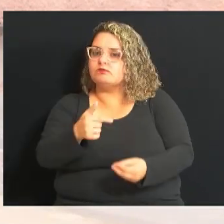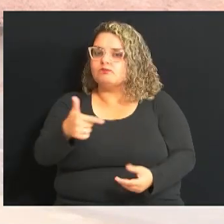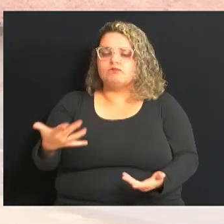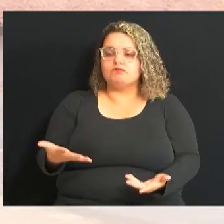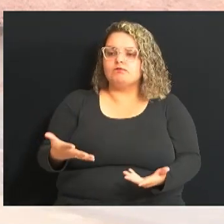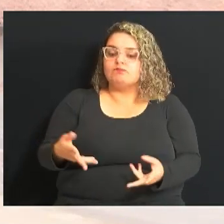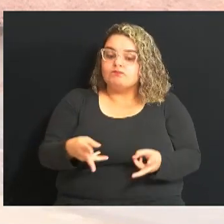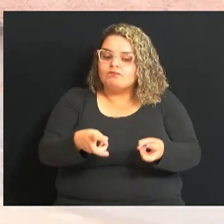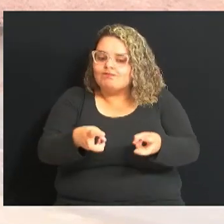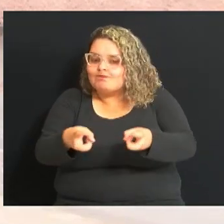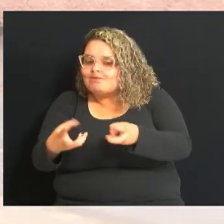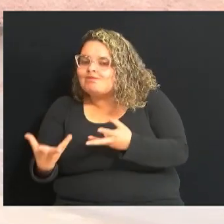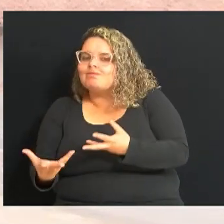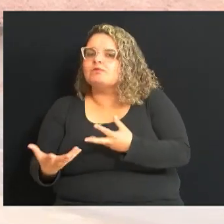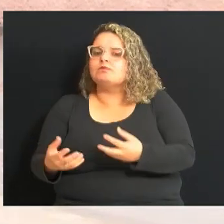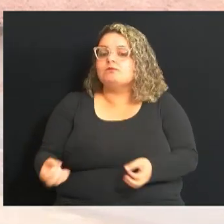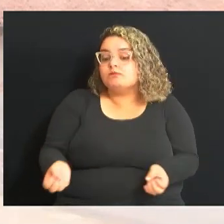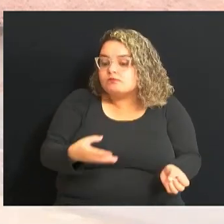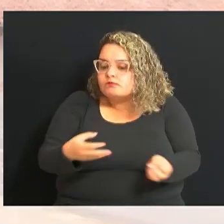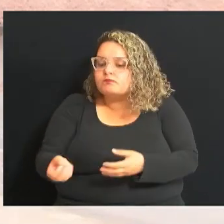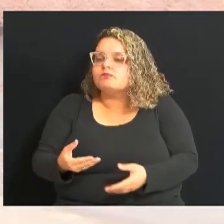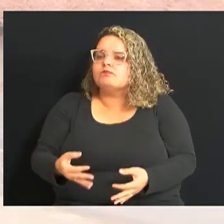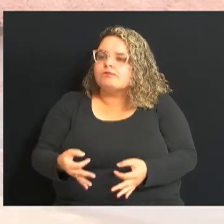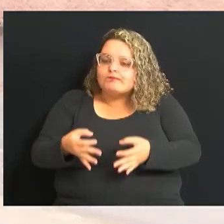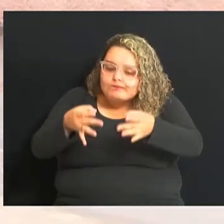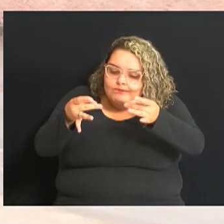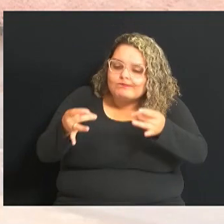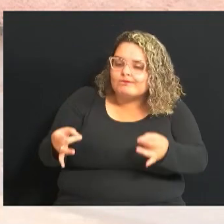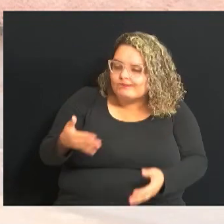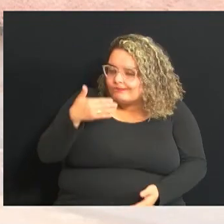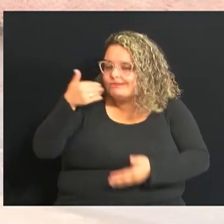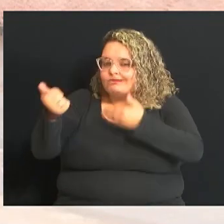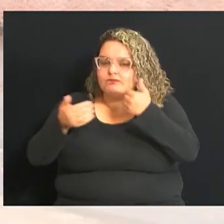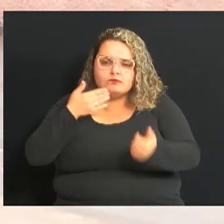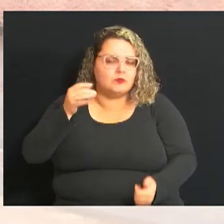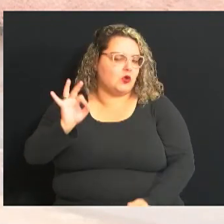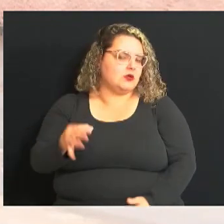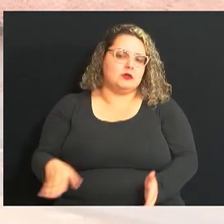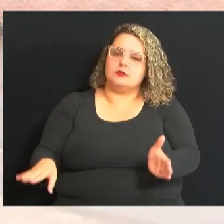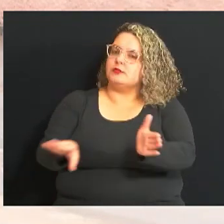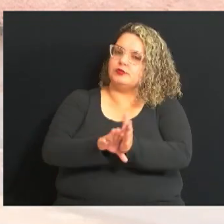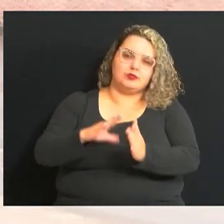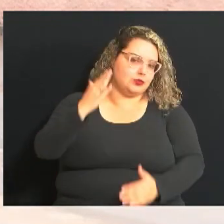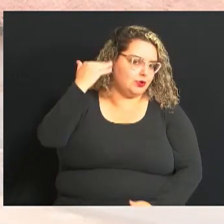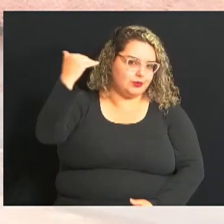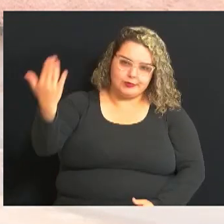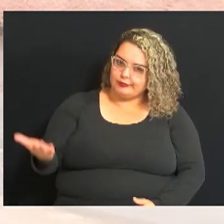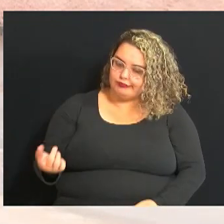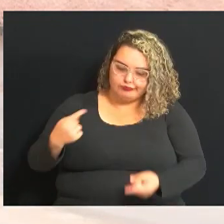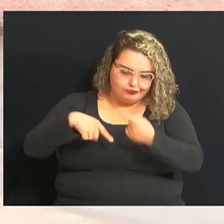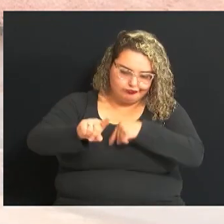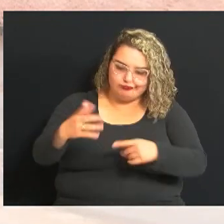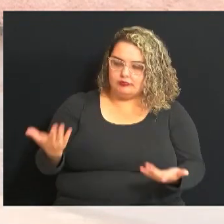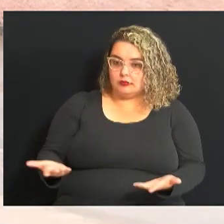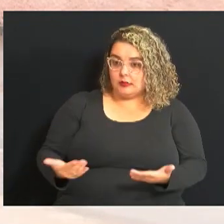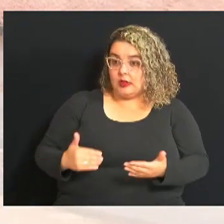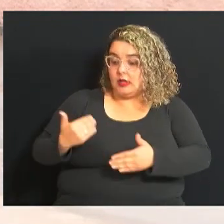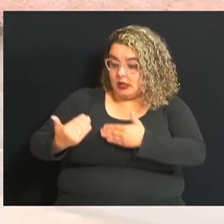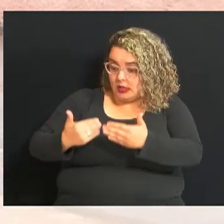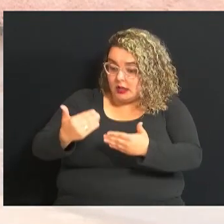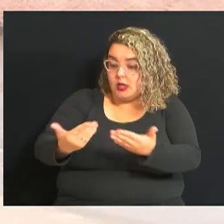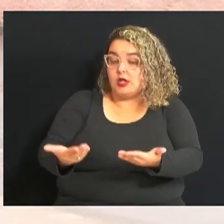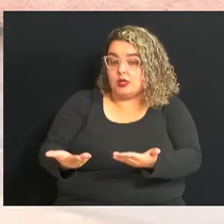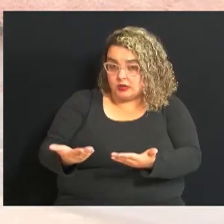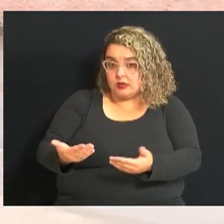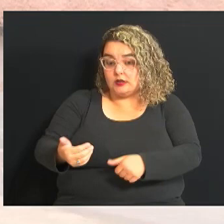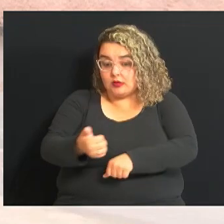percepção, para você estar sempre se aperfeiçoando, com certeza você não vai chegar no sucesso. E aí no decorrer, né, da carreira de